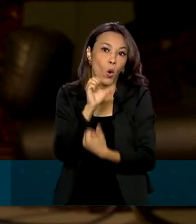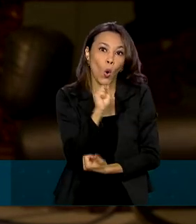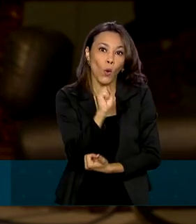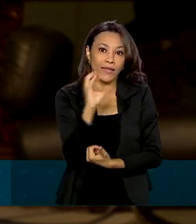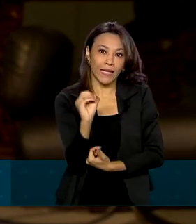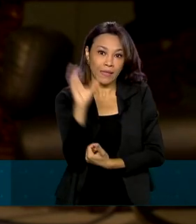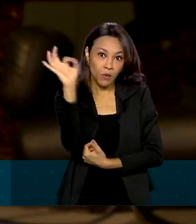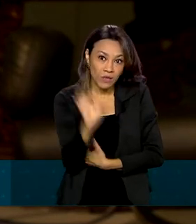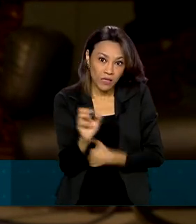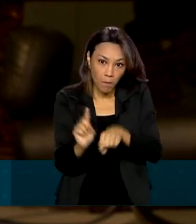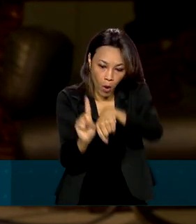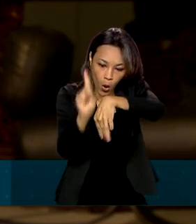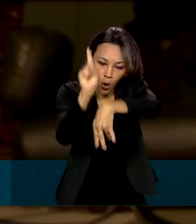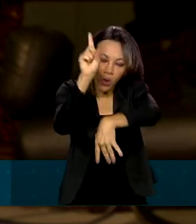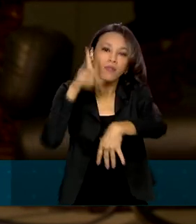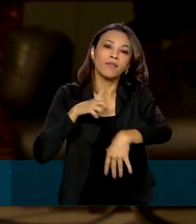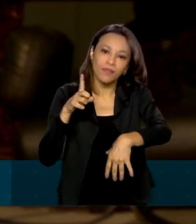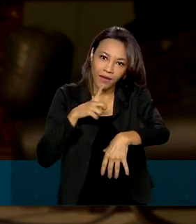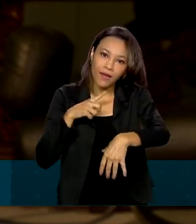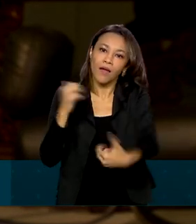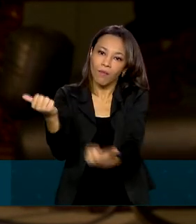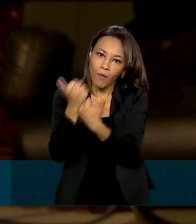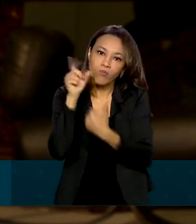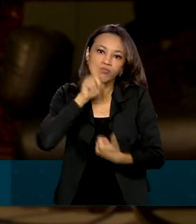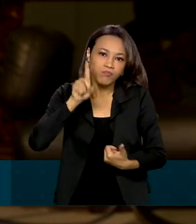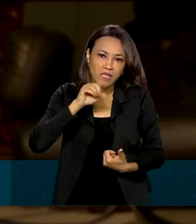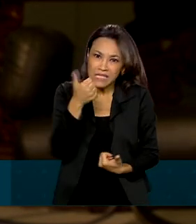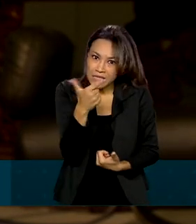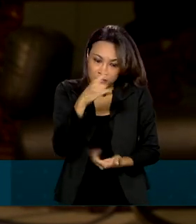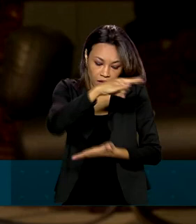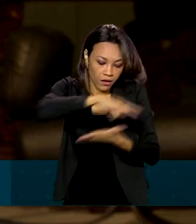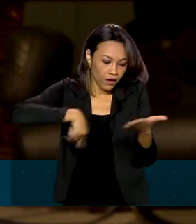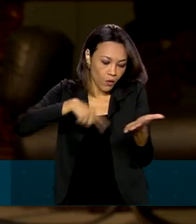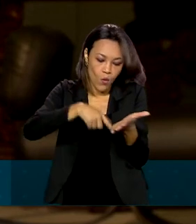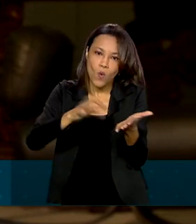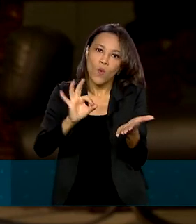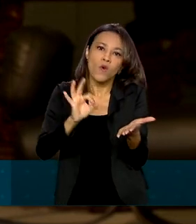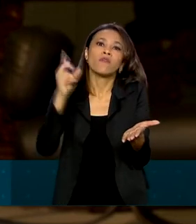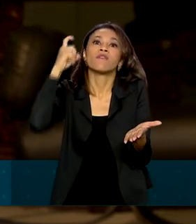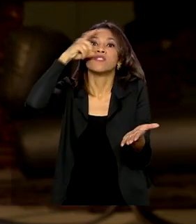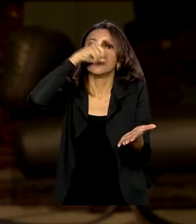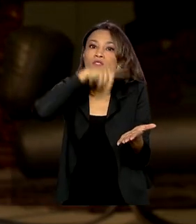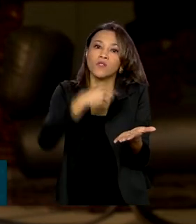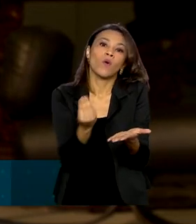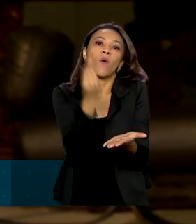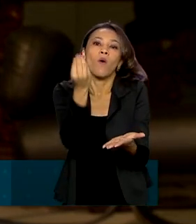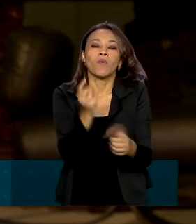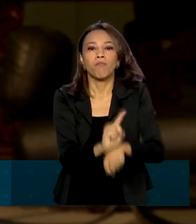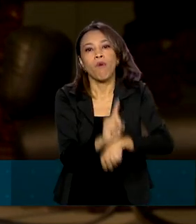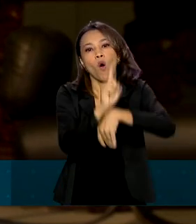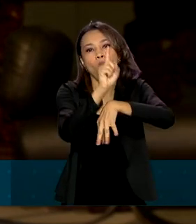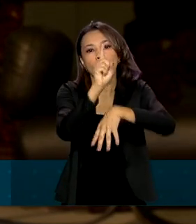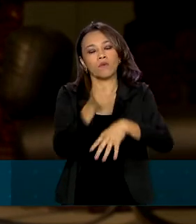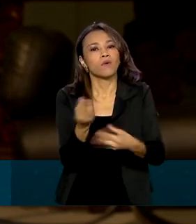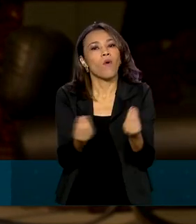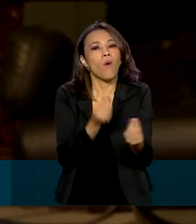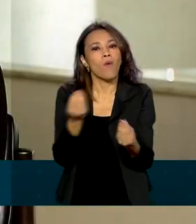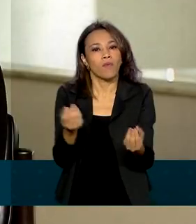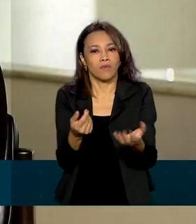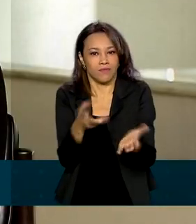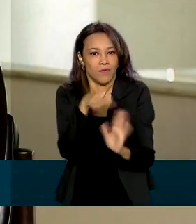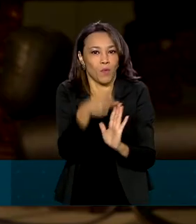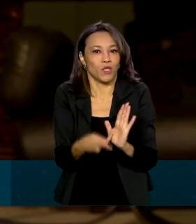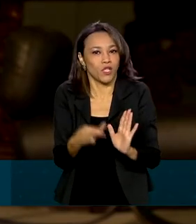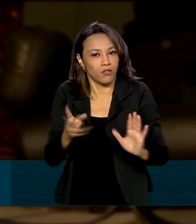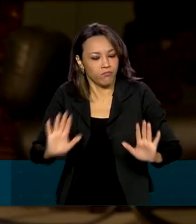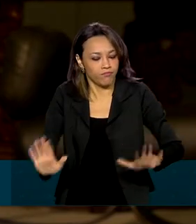satélites do planeta tem algum componente americano, ou seja, sem esse acordo, comercialmente seria muito difícil decolar o projeto comercial de Alcântara.